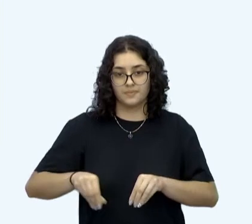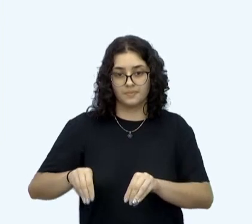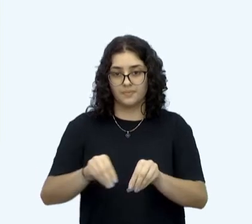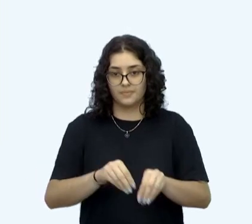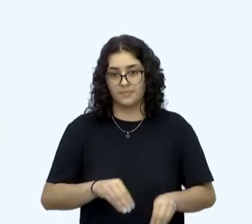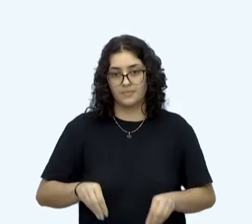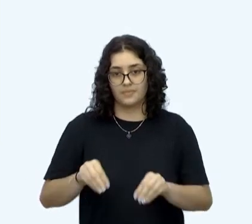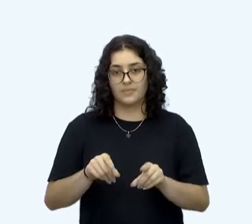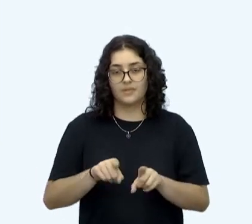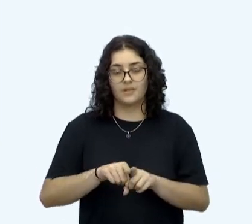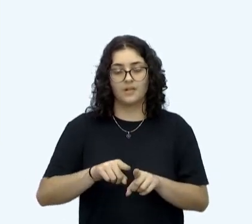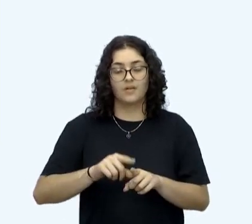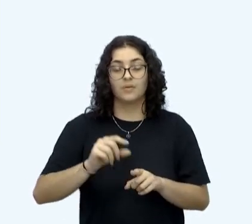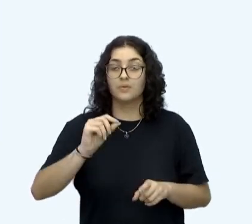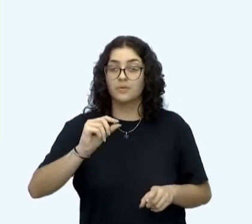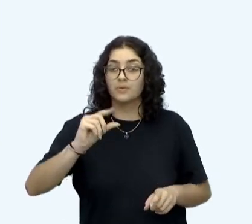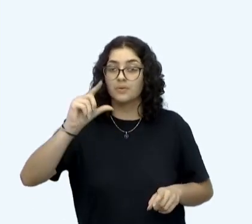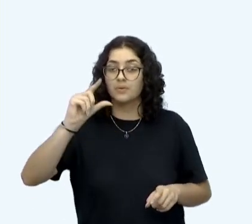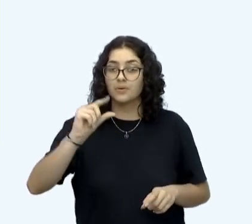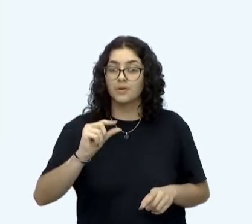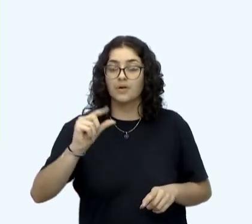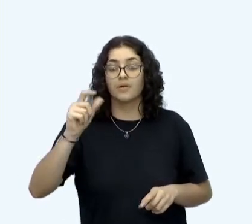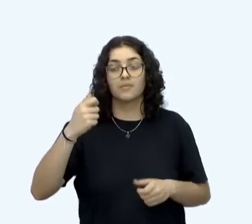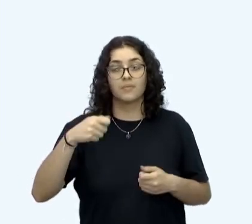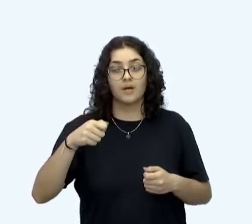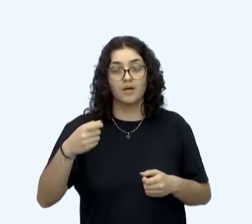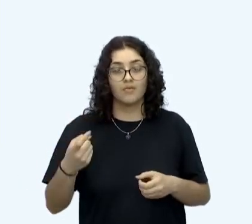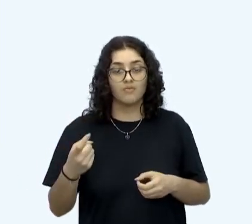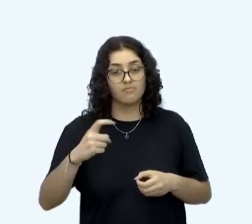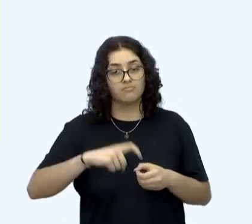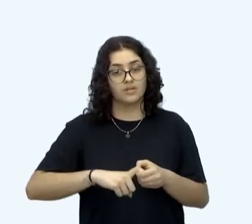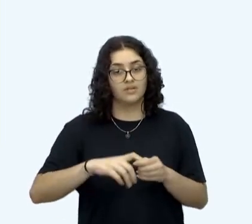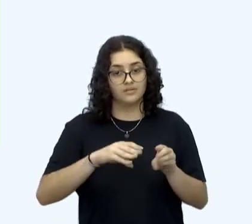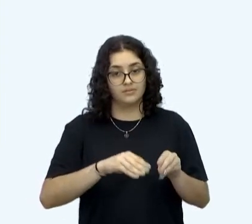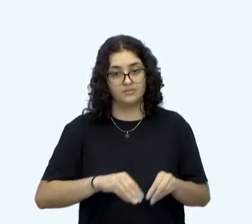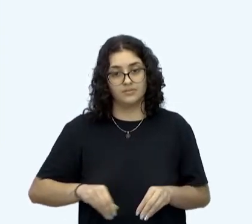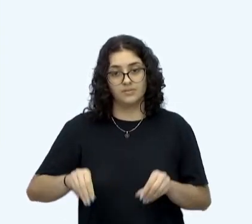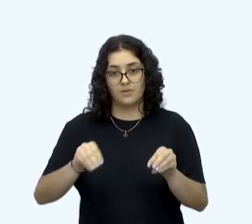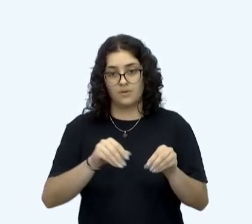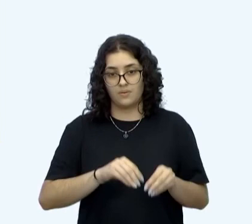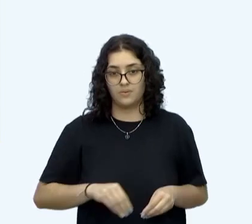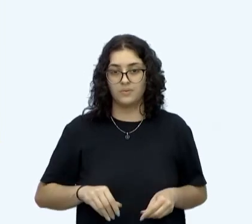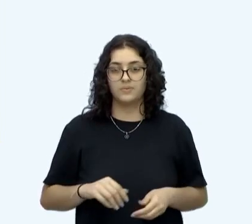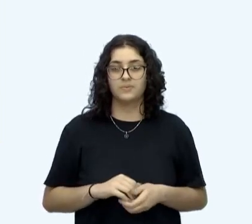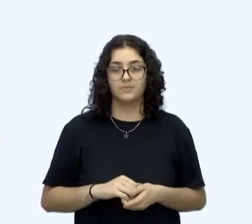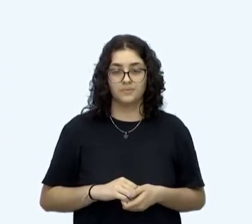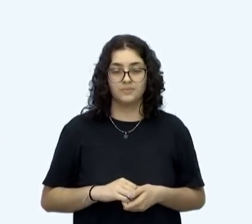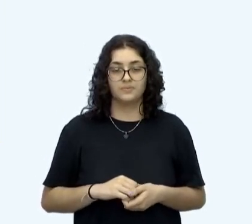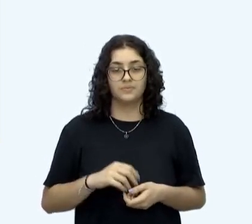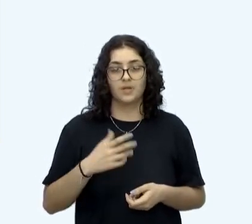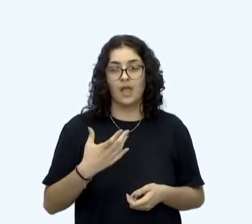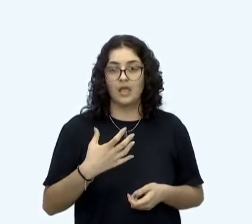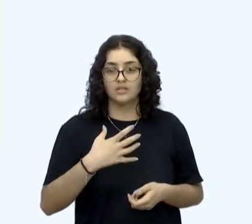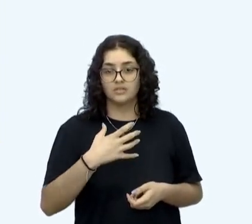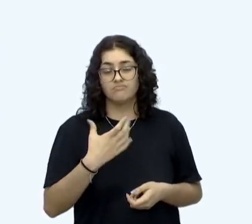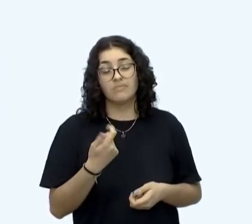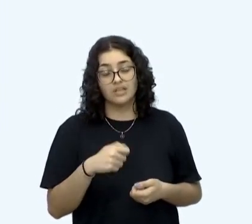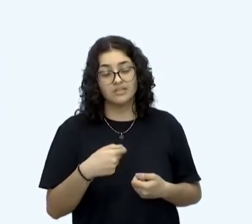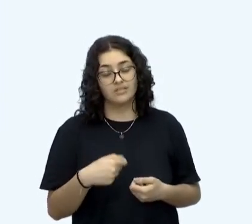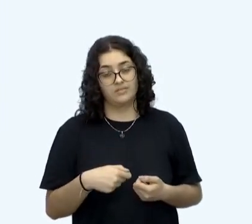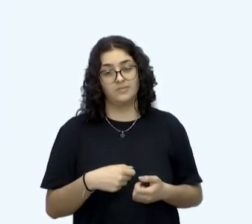é a dosagem de minerais, deve ser devolvida ao solo, de uma forma ou de